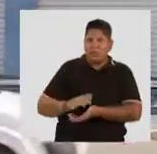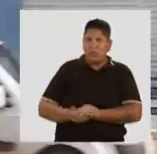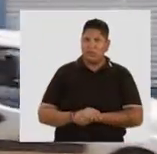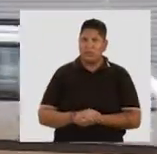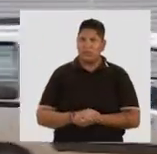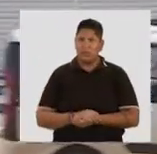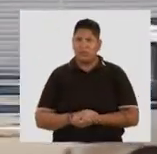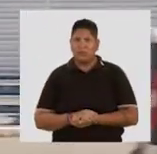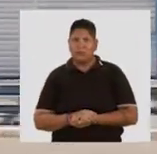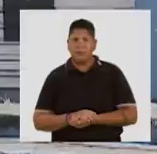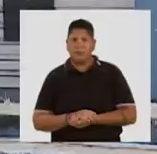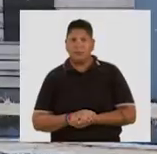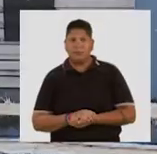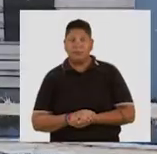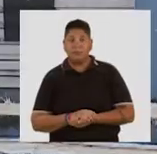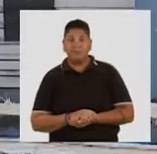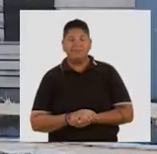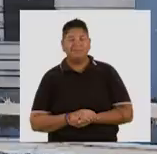Lana.